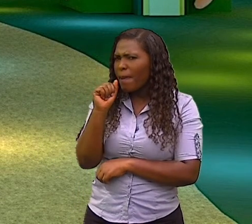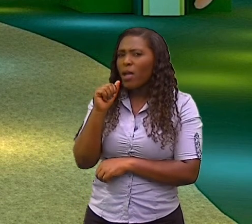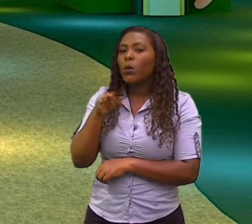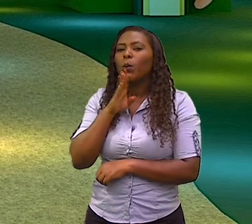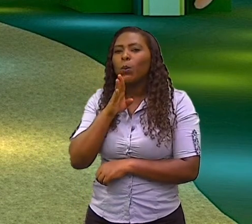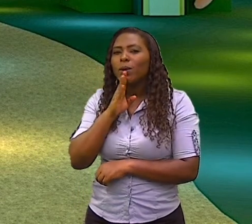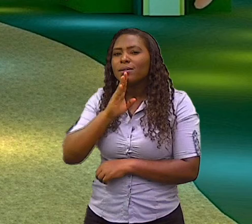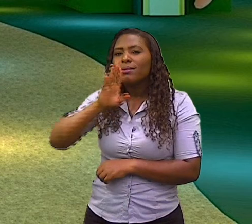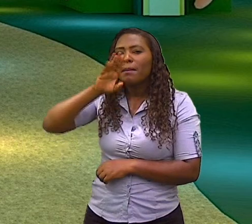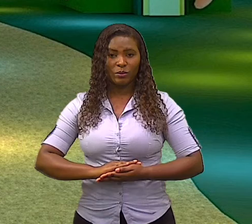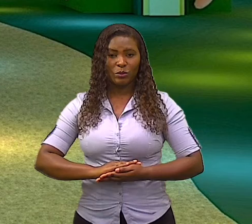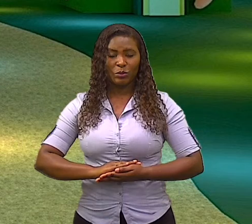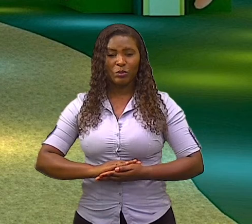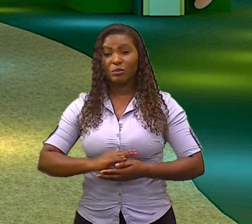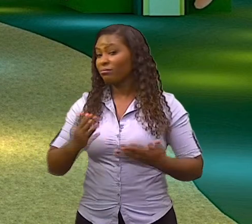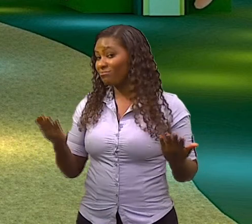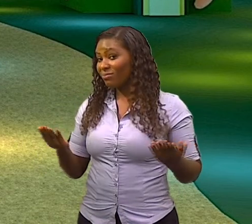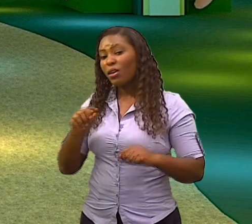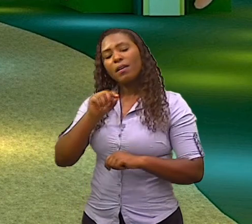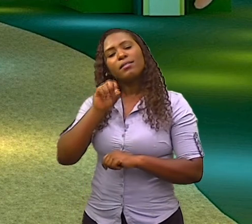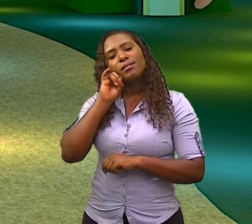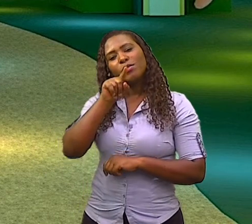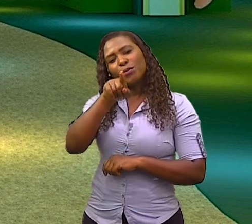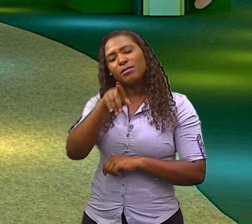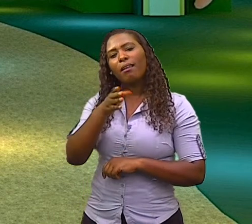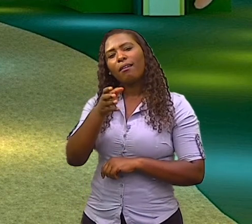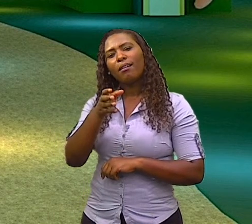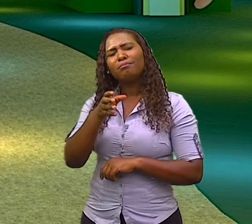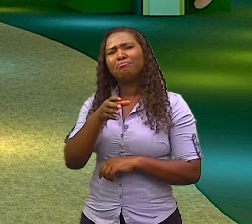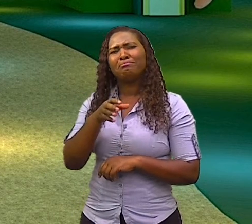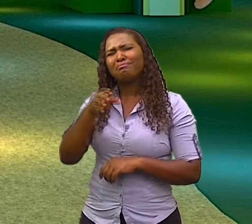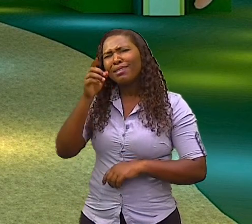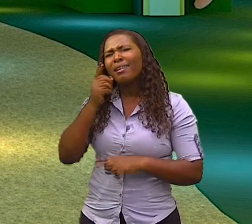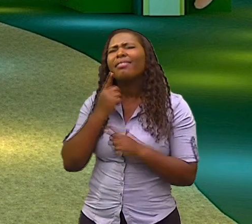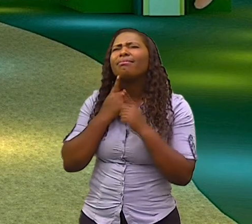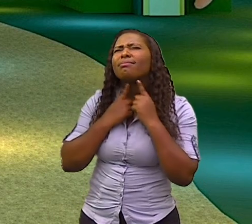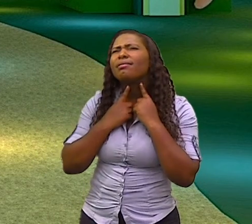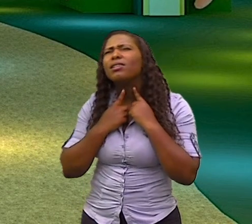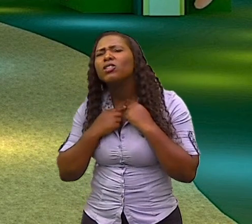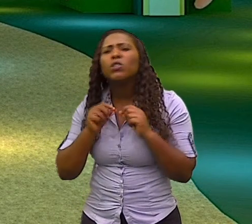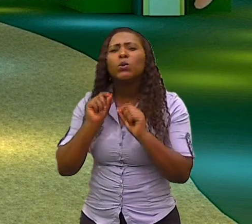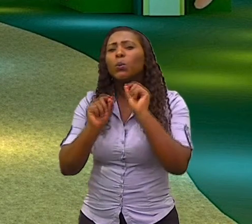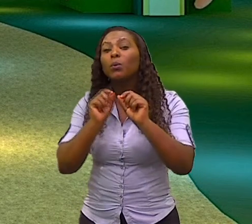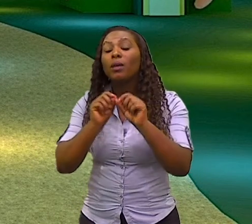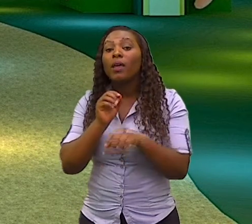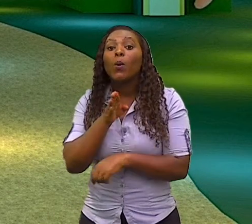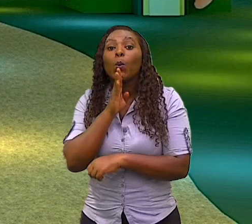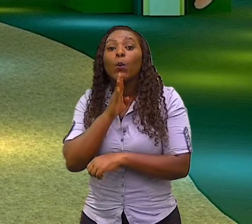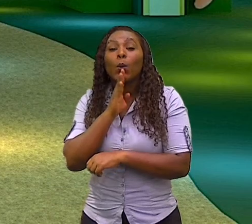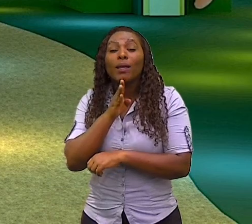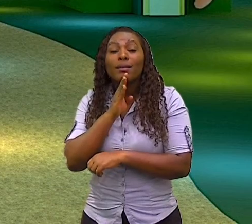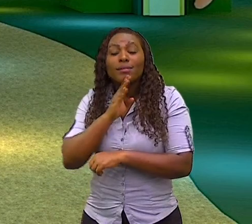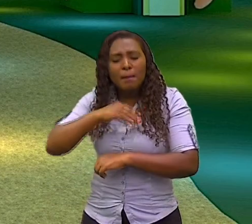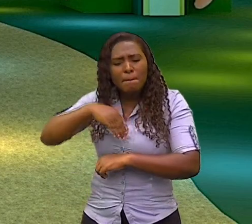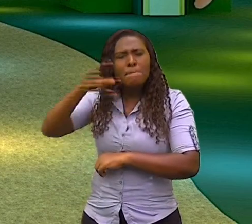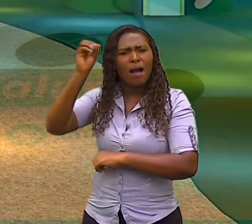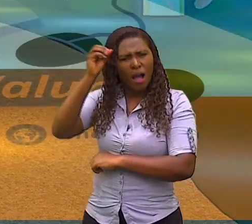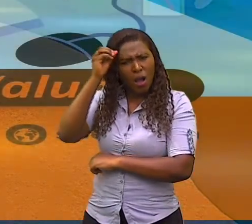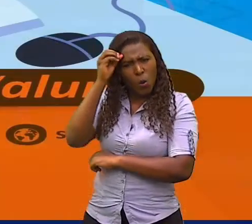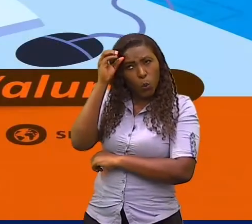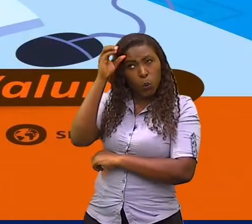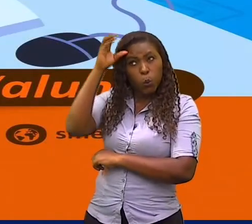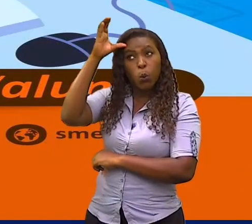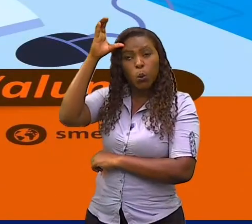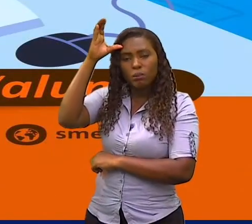aqui a dica. E para você que quer saber um pouco mais das nossas aulas e aprofundar um pouco mais o seu conhecimento, é